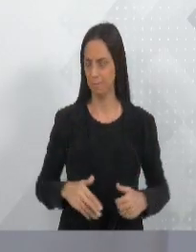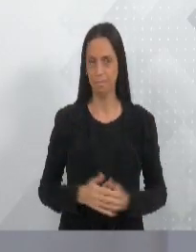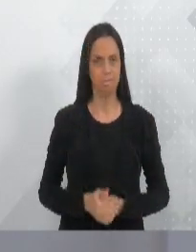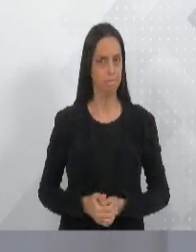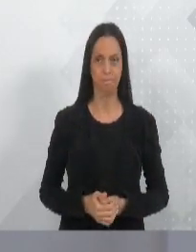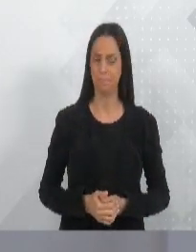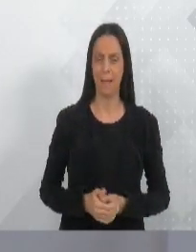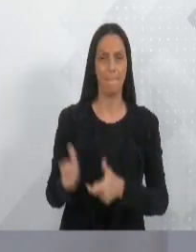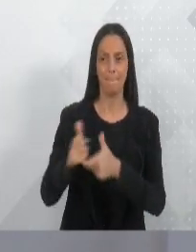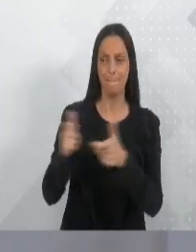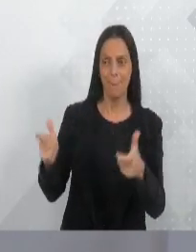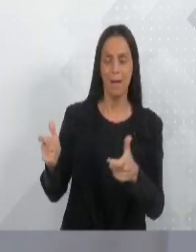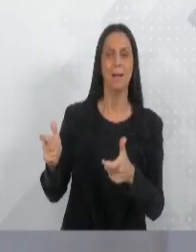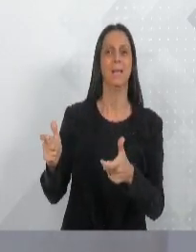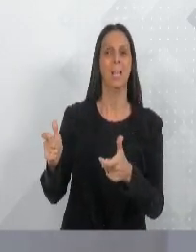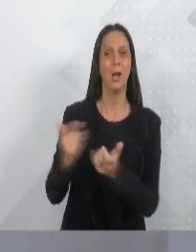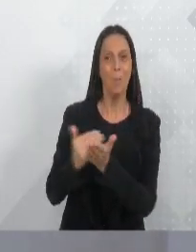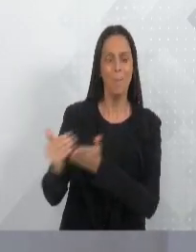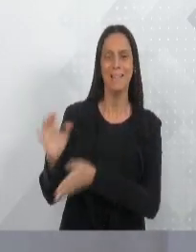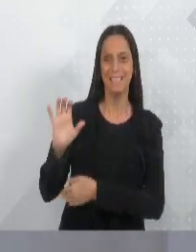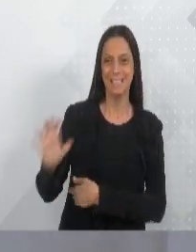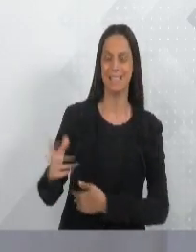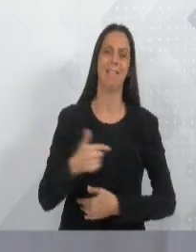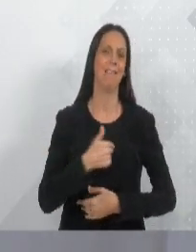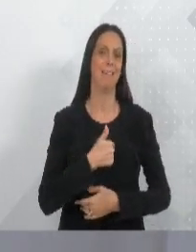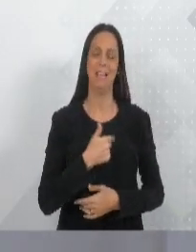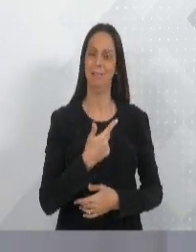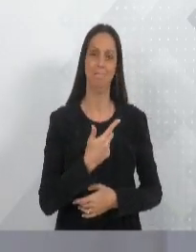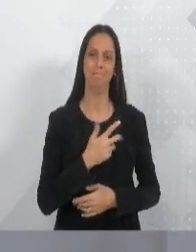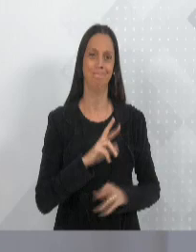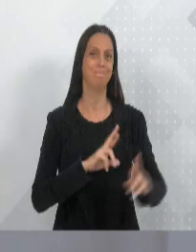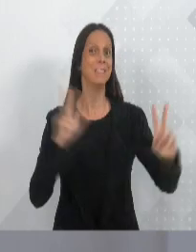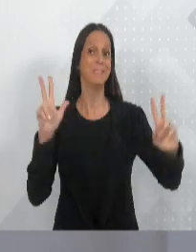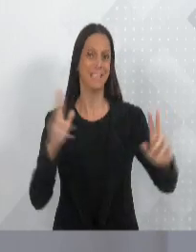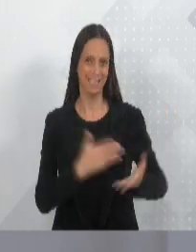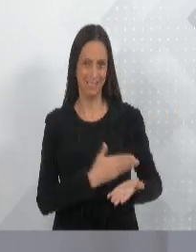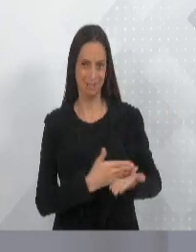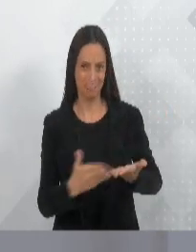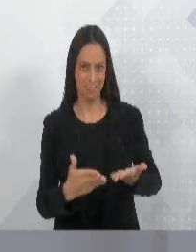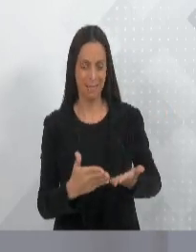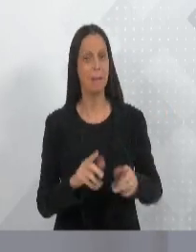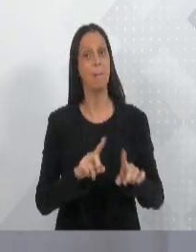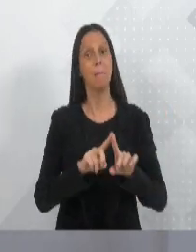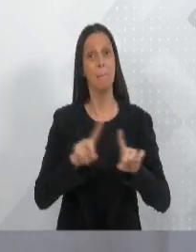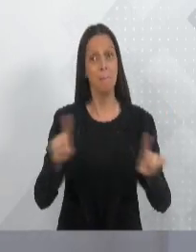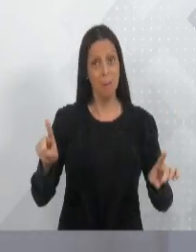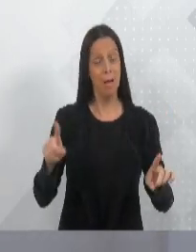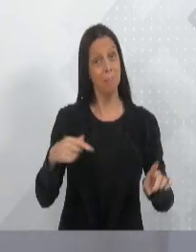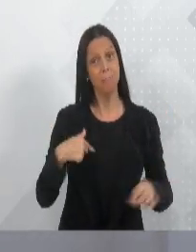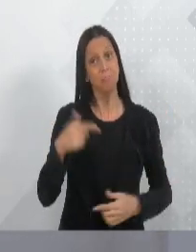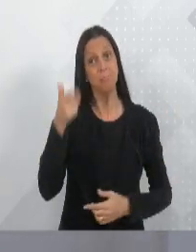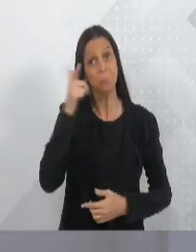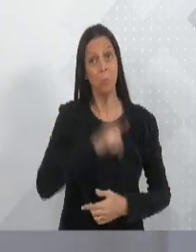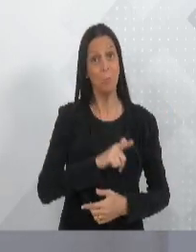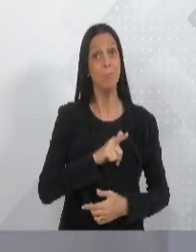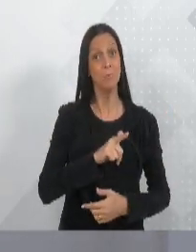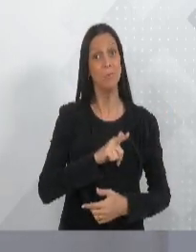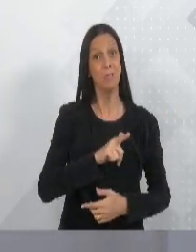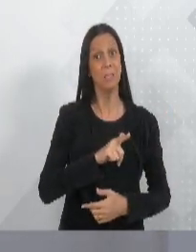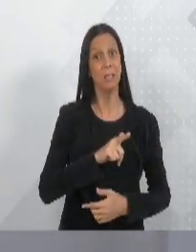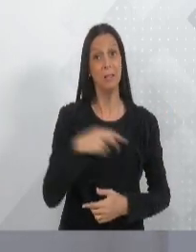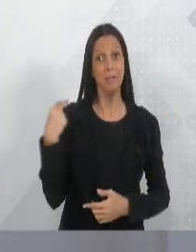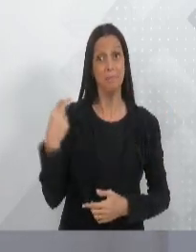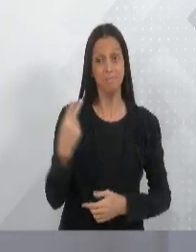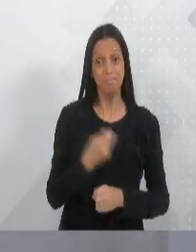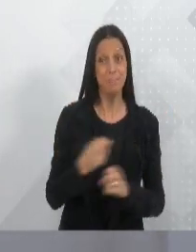pretendem alçar uma vida política fazem parte e de certa forma Considero que tive êxito na minha campanha mesmo